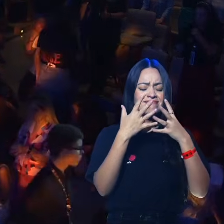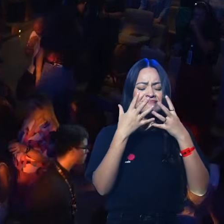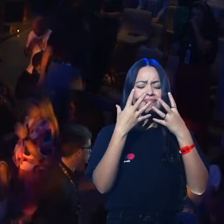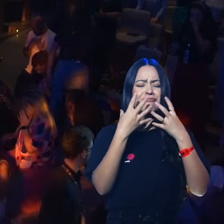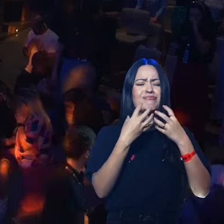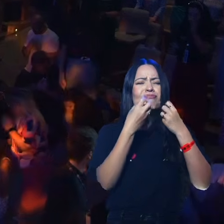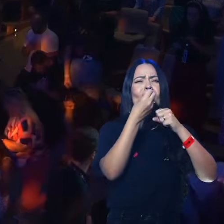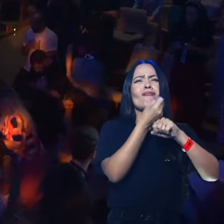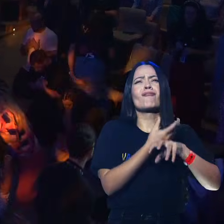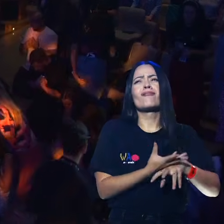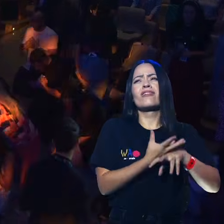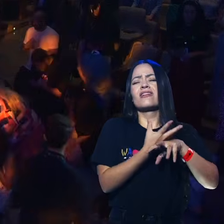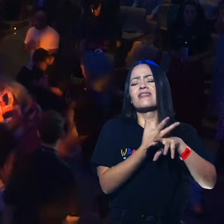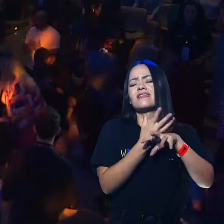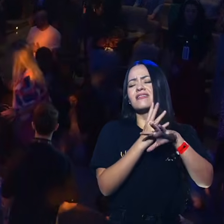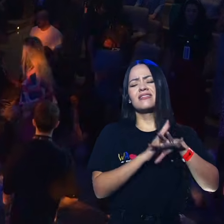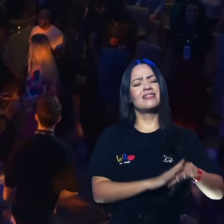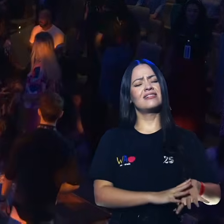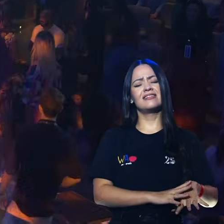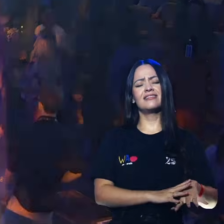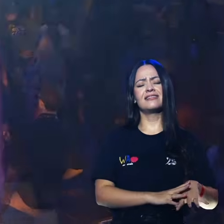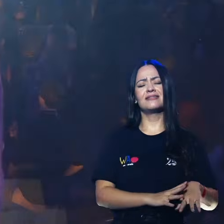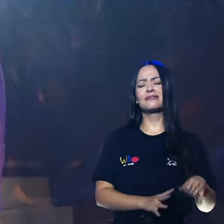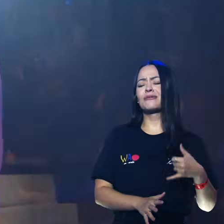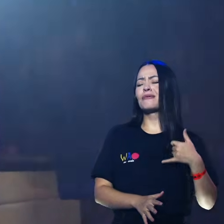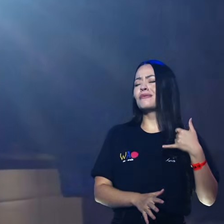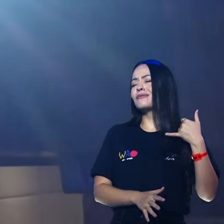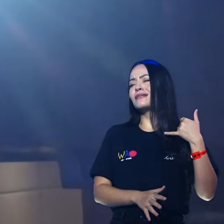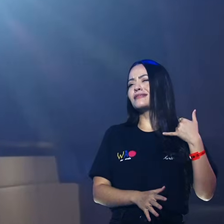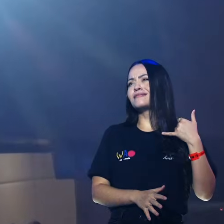Vaidade, tudo é vaidade.